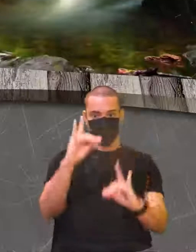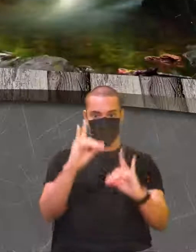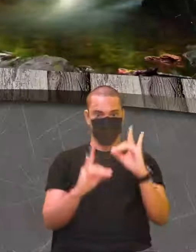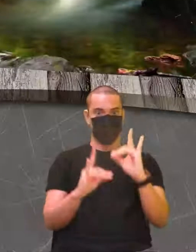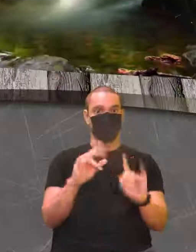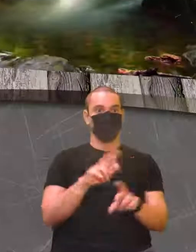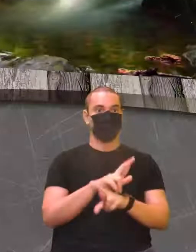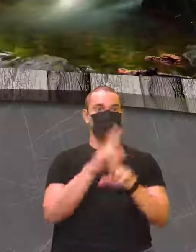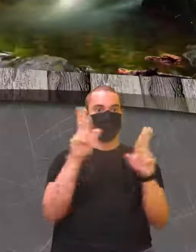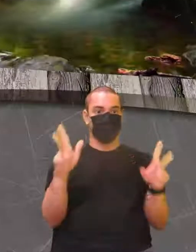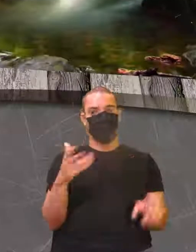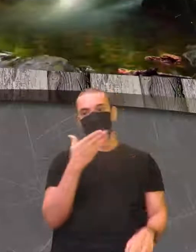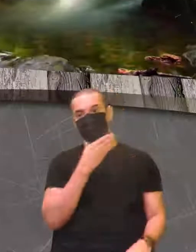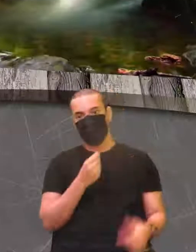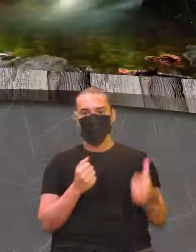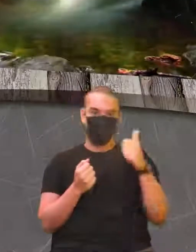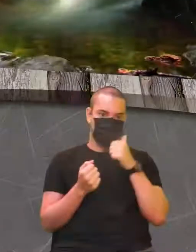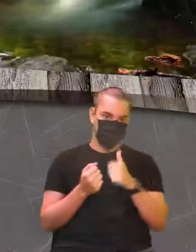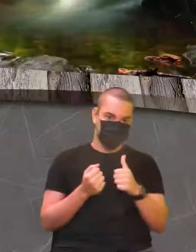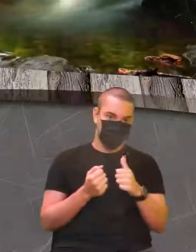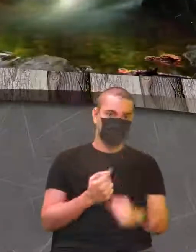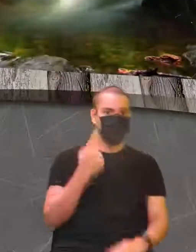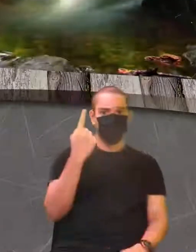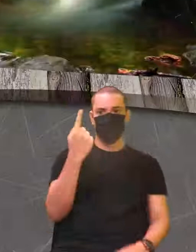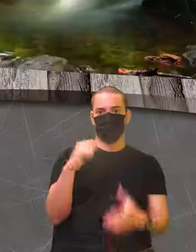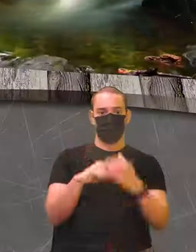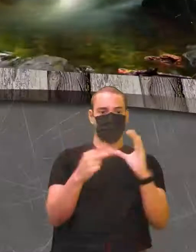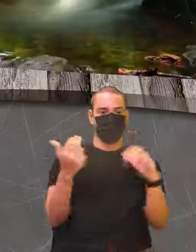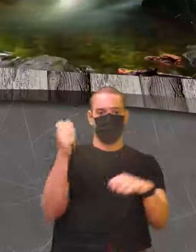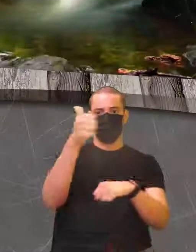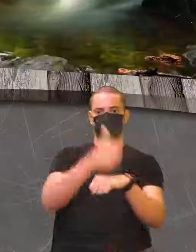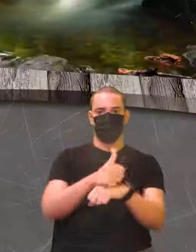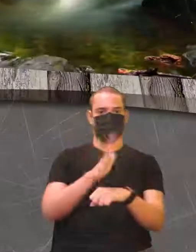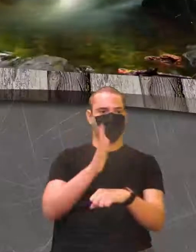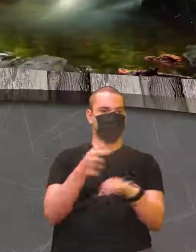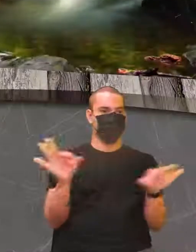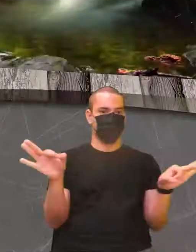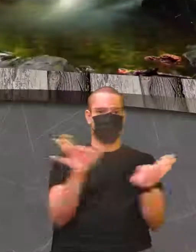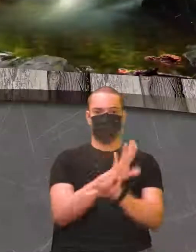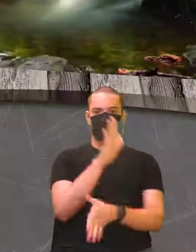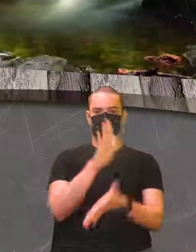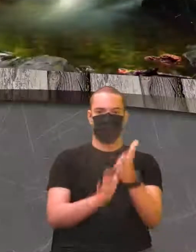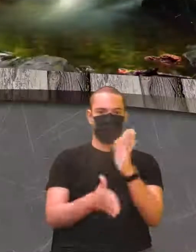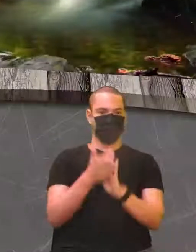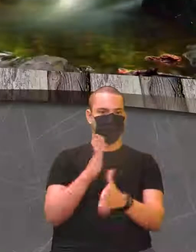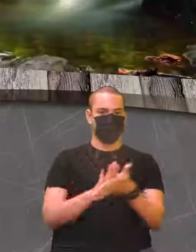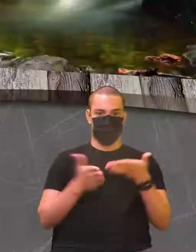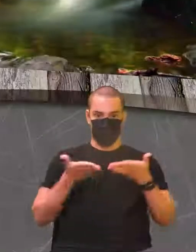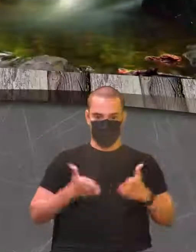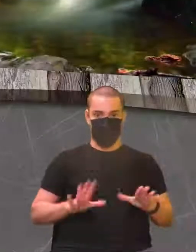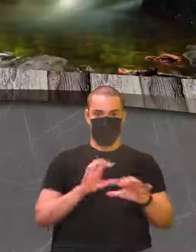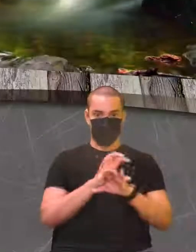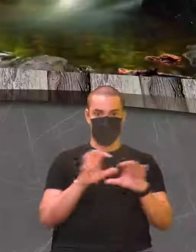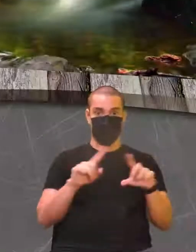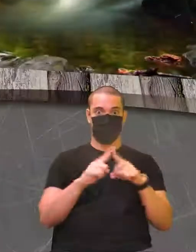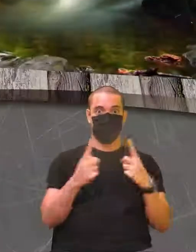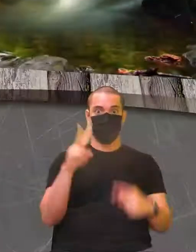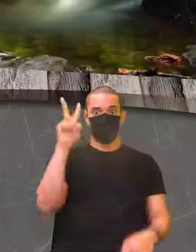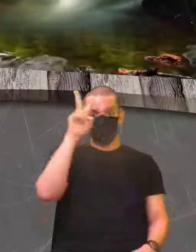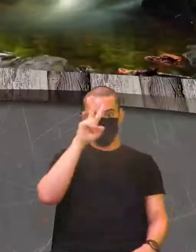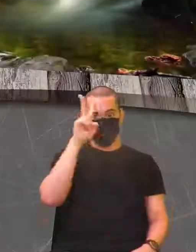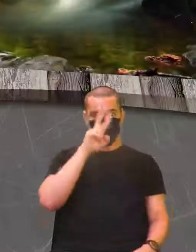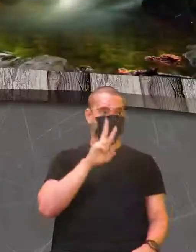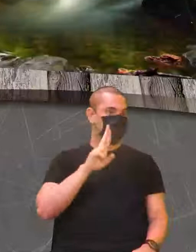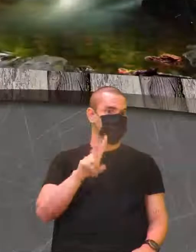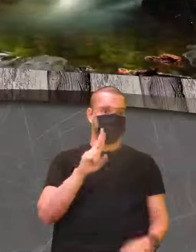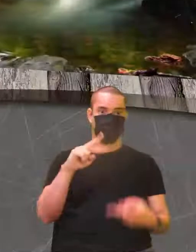Que são diferentes no homem e na mulher. Então um alelozinho dominante pro homem já, se ele tiver, já nasce calvo. Mas lembrando, não